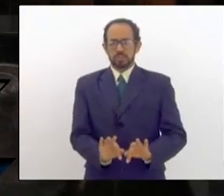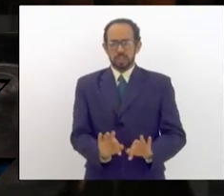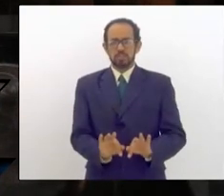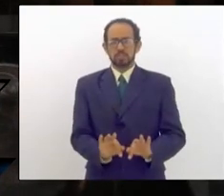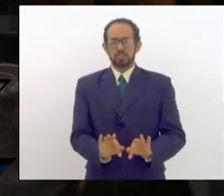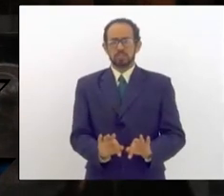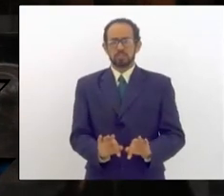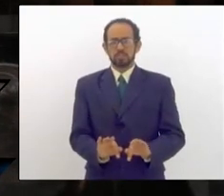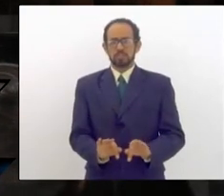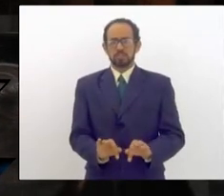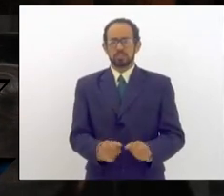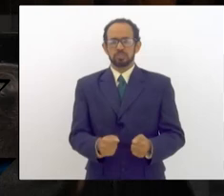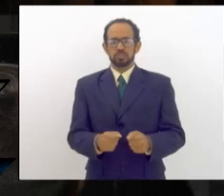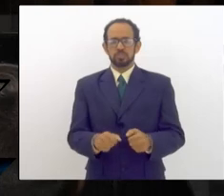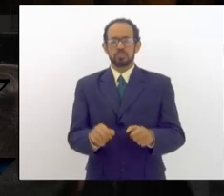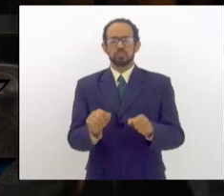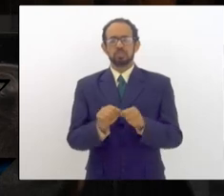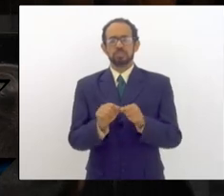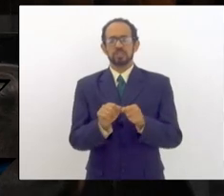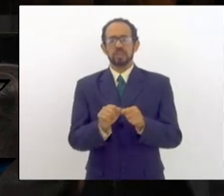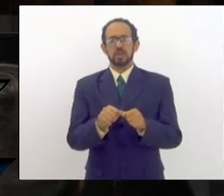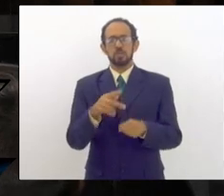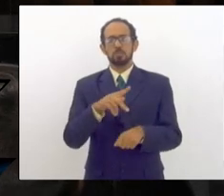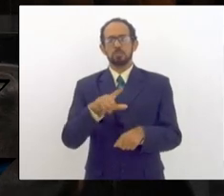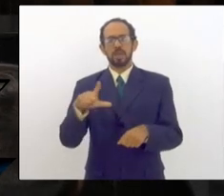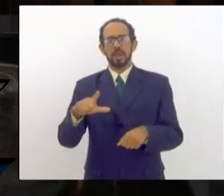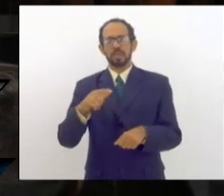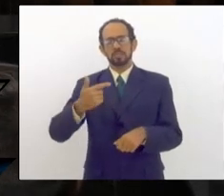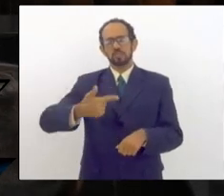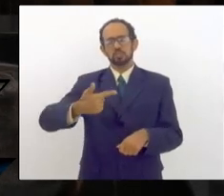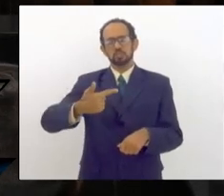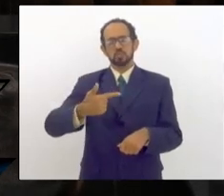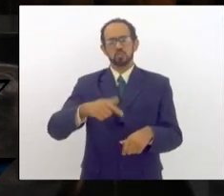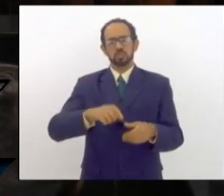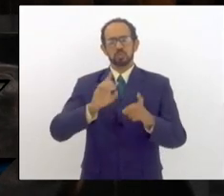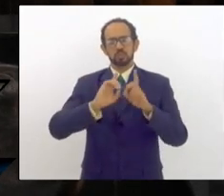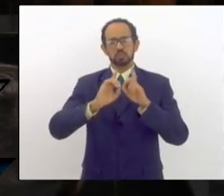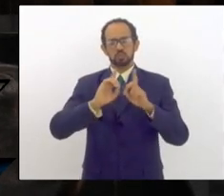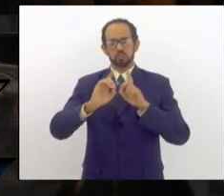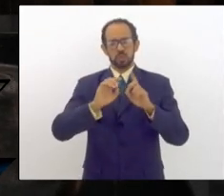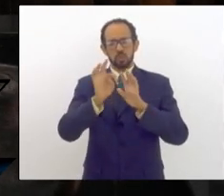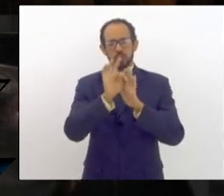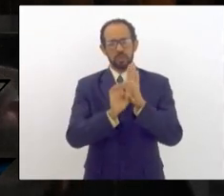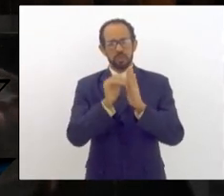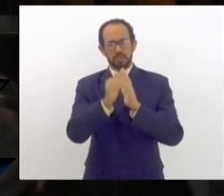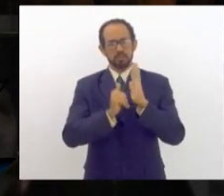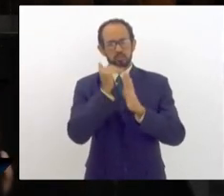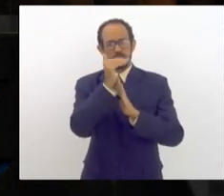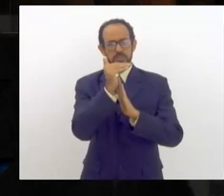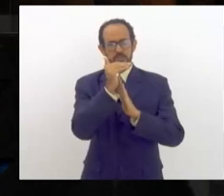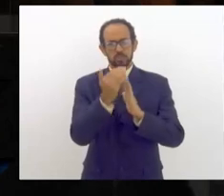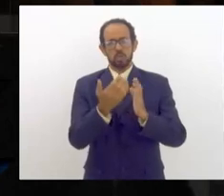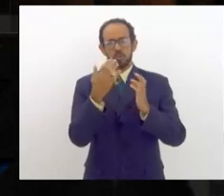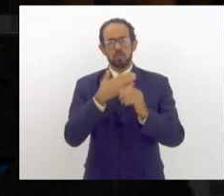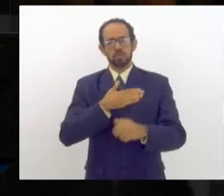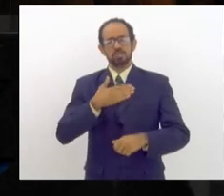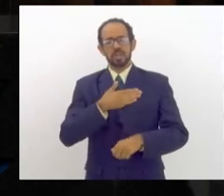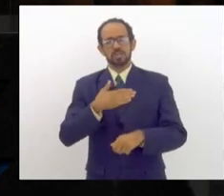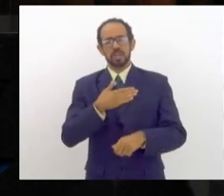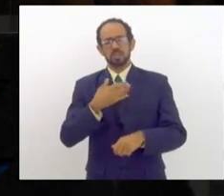um projeto de lei na sua segunda discussão com a redação do vencido quero falar um pouquinho sobre